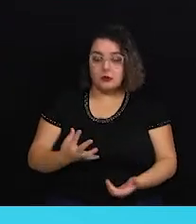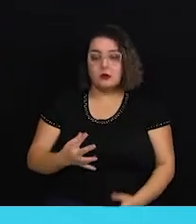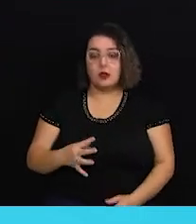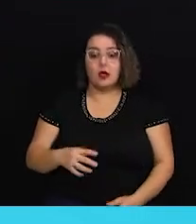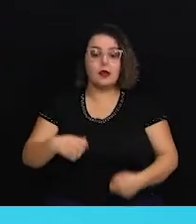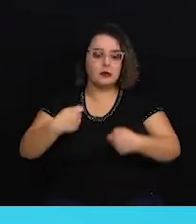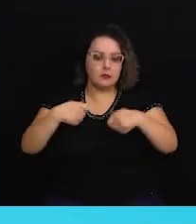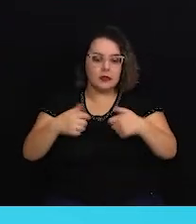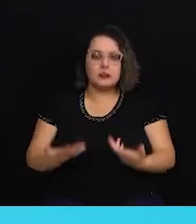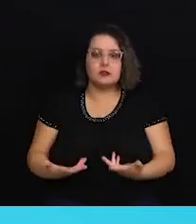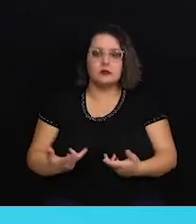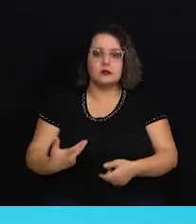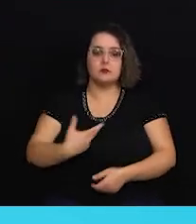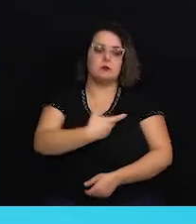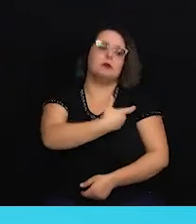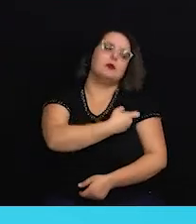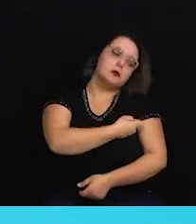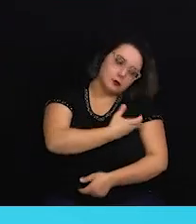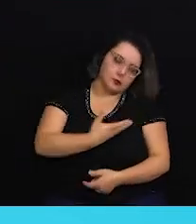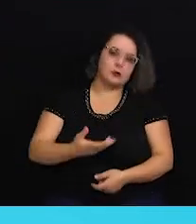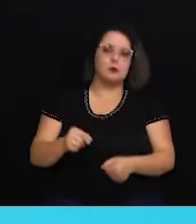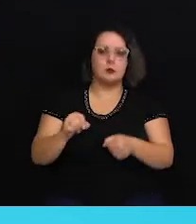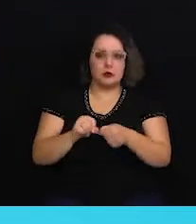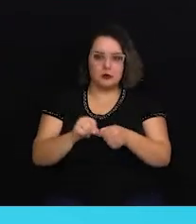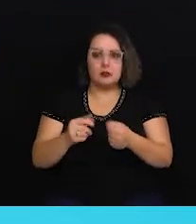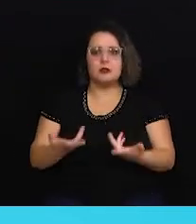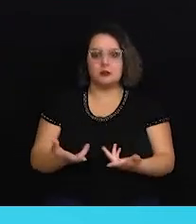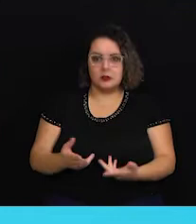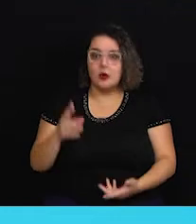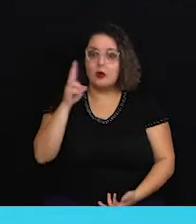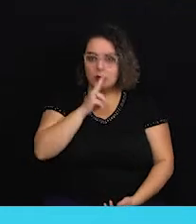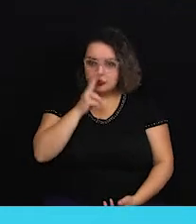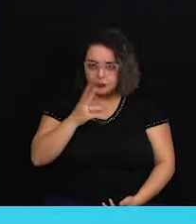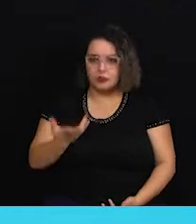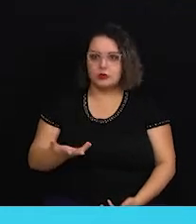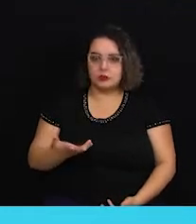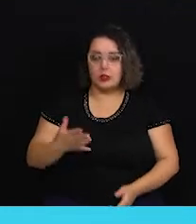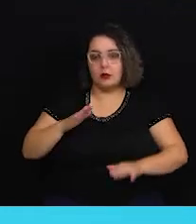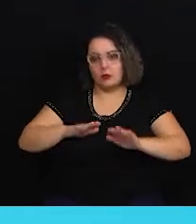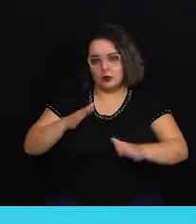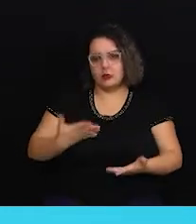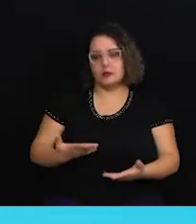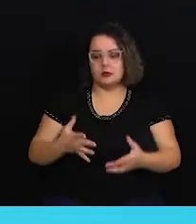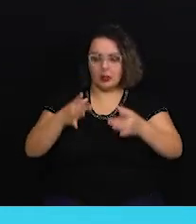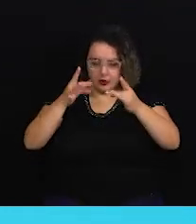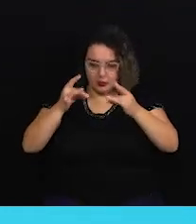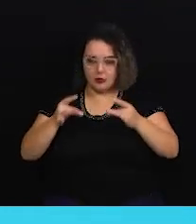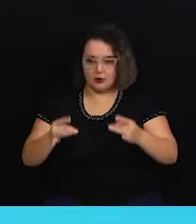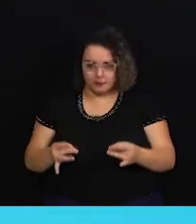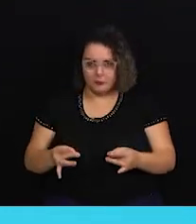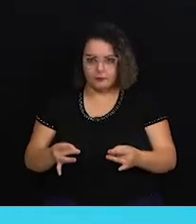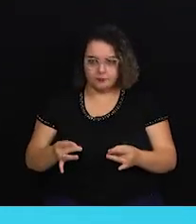impõe-se a necessidade de fazer uma anestesia de urgência para fazer esse procedimento de urgência que muitas vezes está